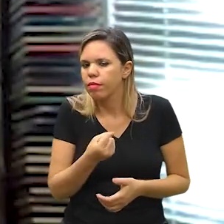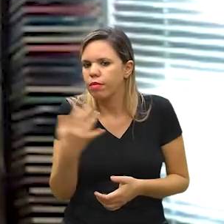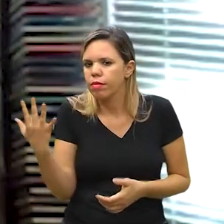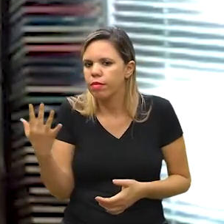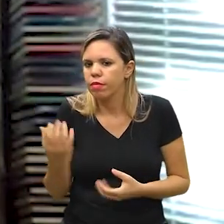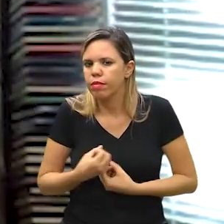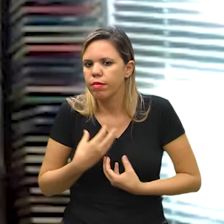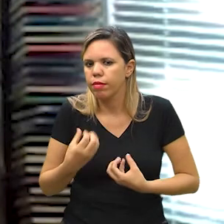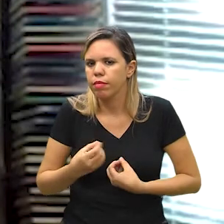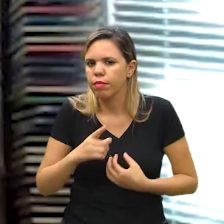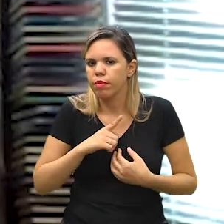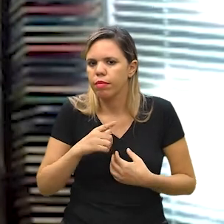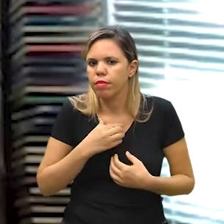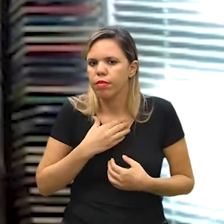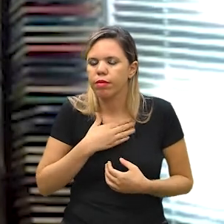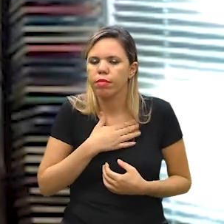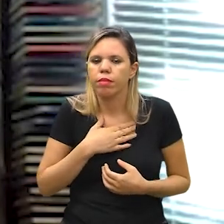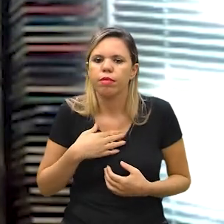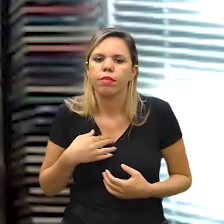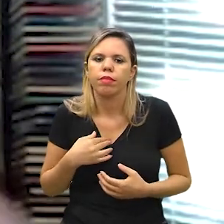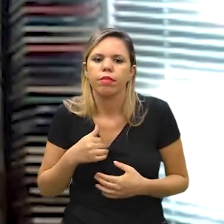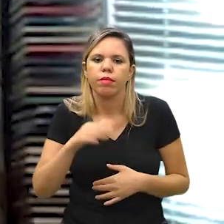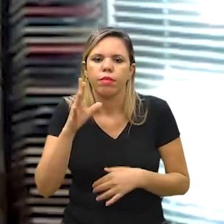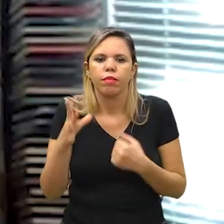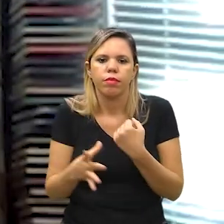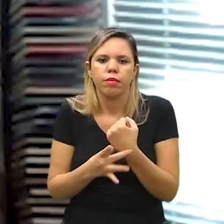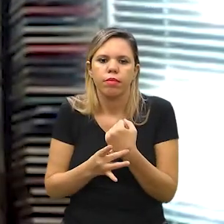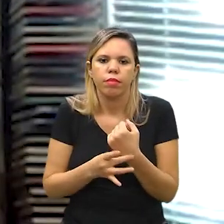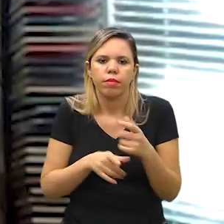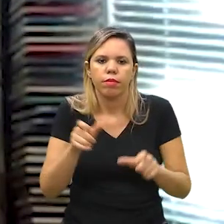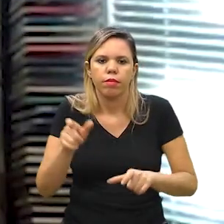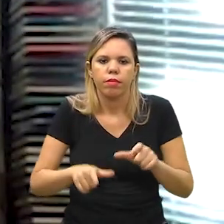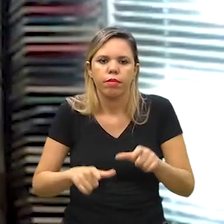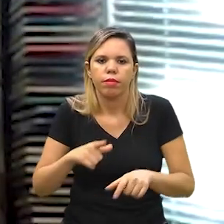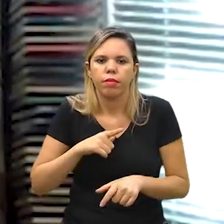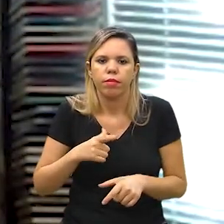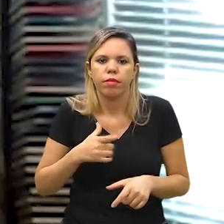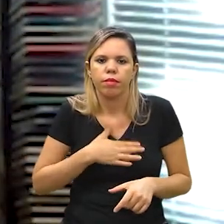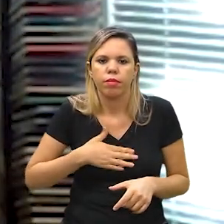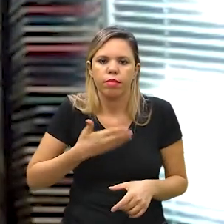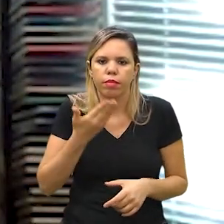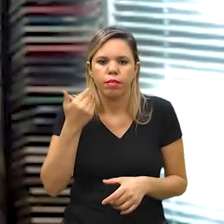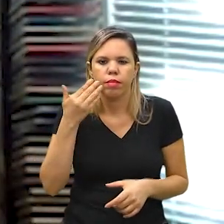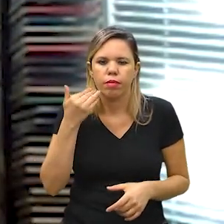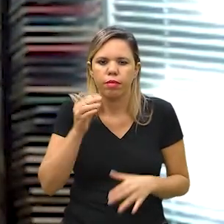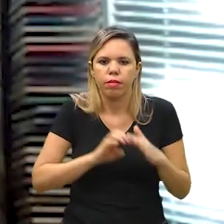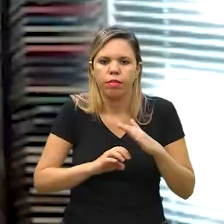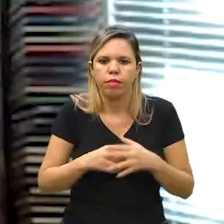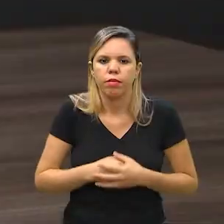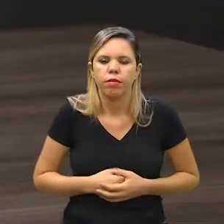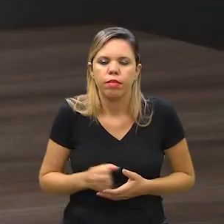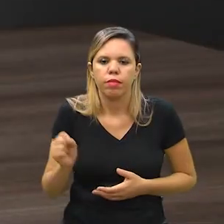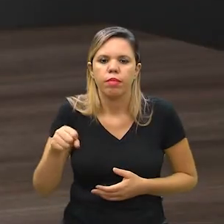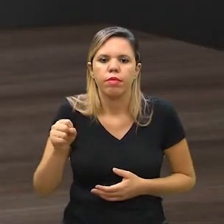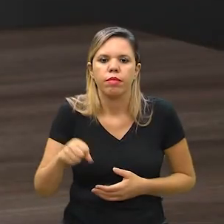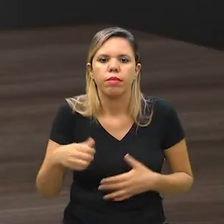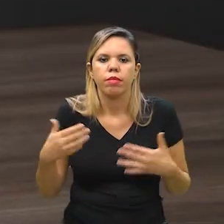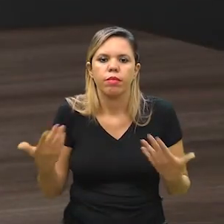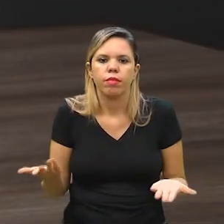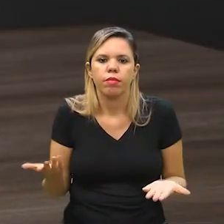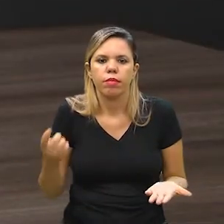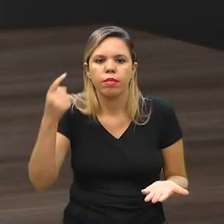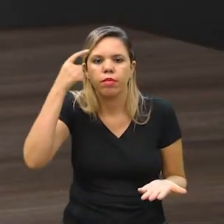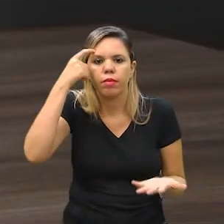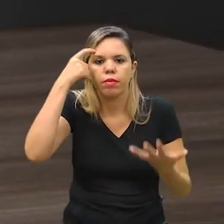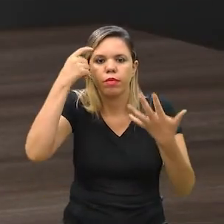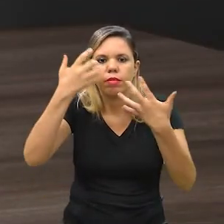Quanto mais informações nós tivermos, mais seguro as pessoas vão estar de consumir com aquela empresa. Sim, agora quando a